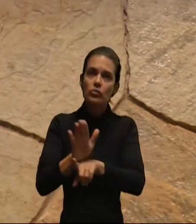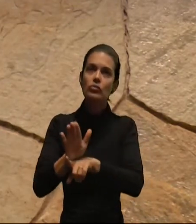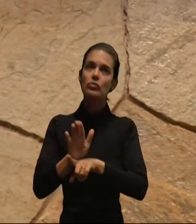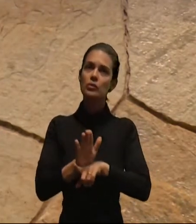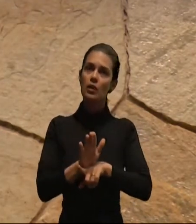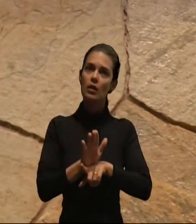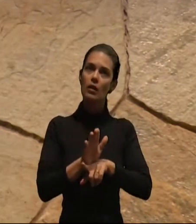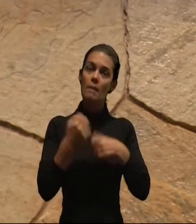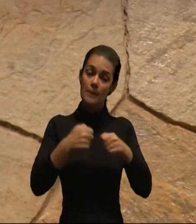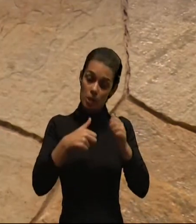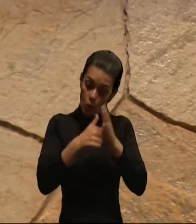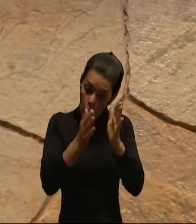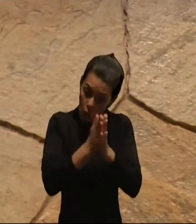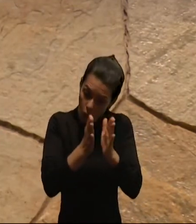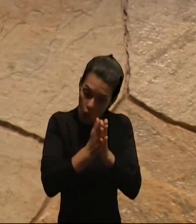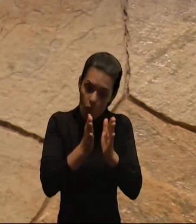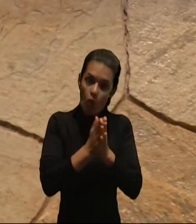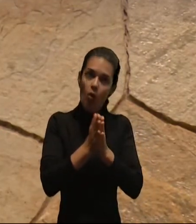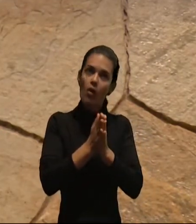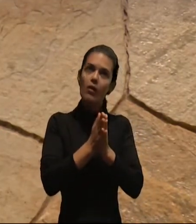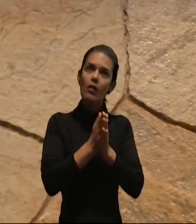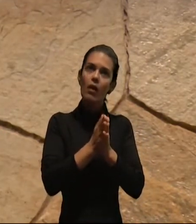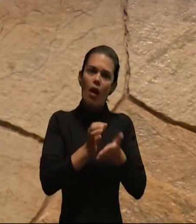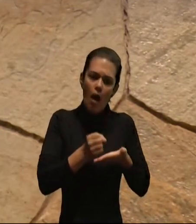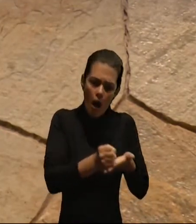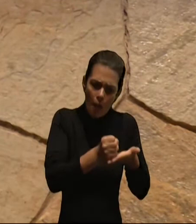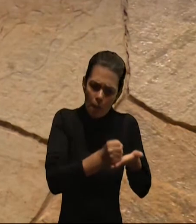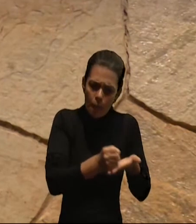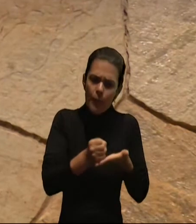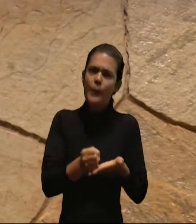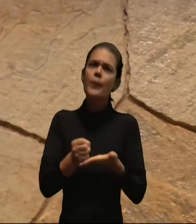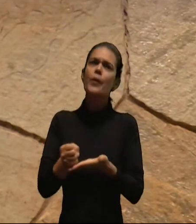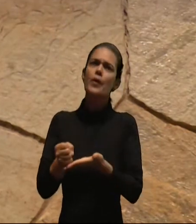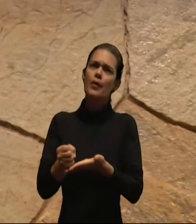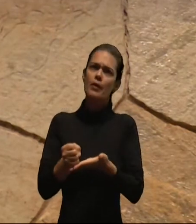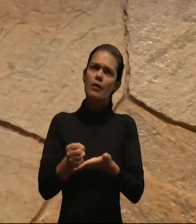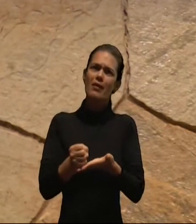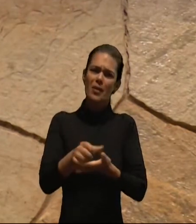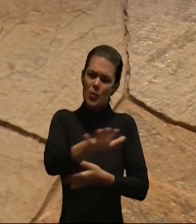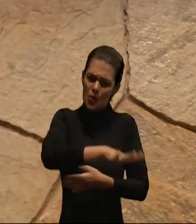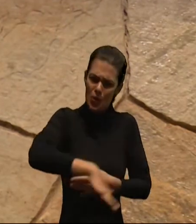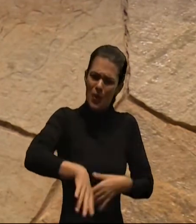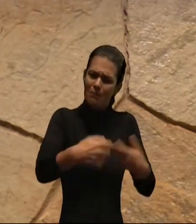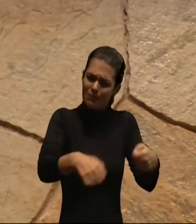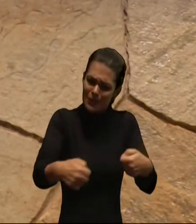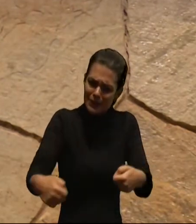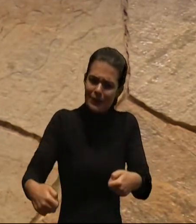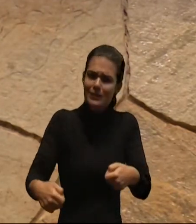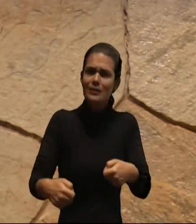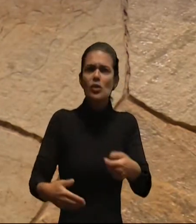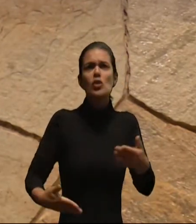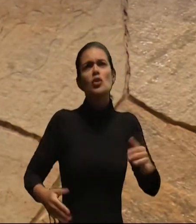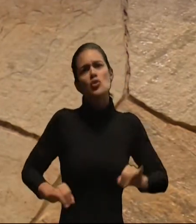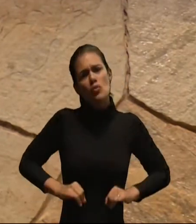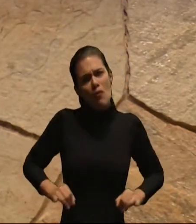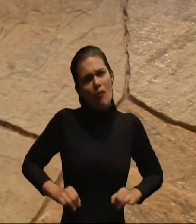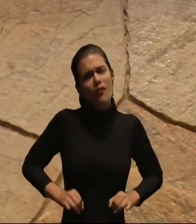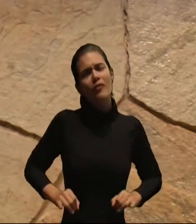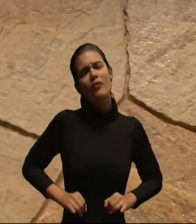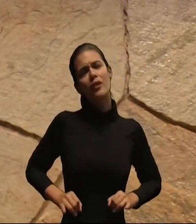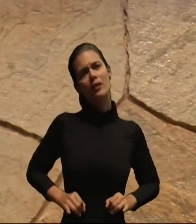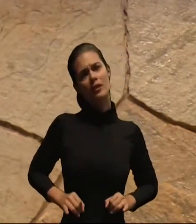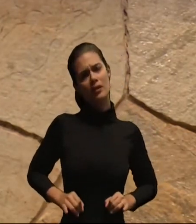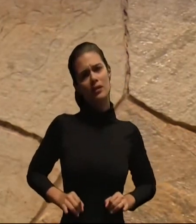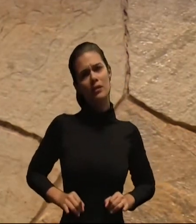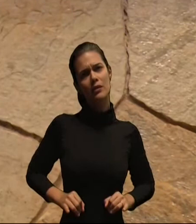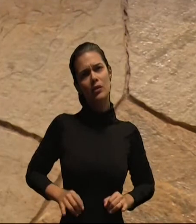precisa ser falado, mas também para ajudar nas necessidades, porque há muitas pessoas que estão sofrendo. E nós